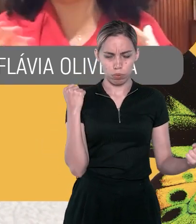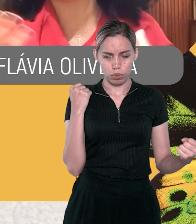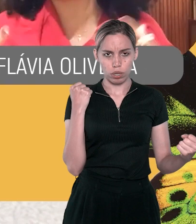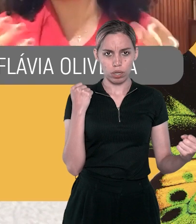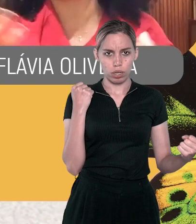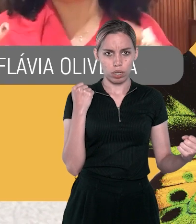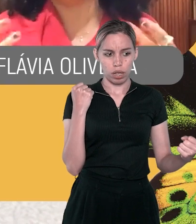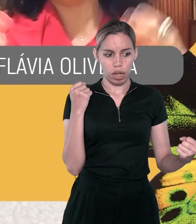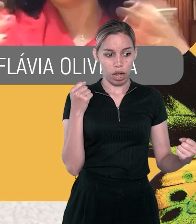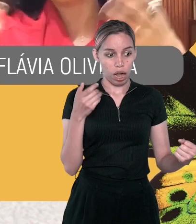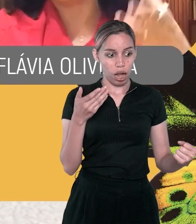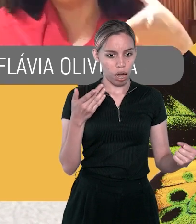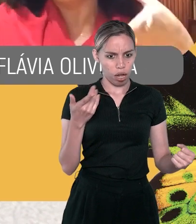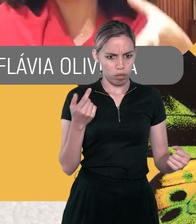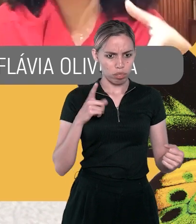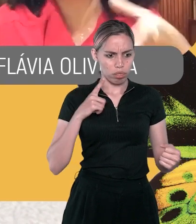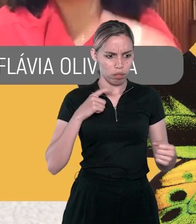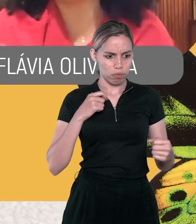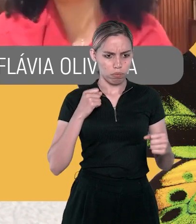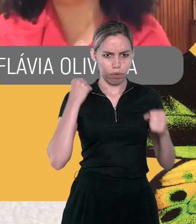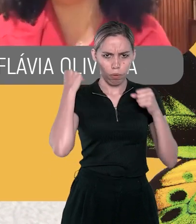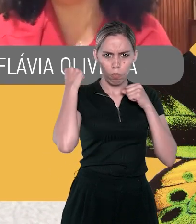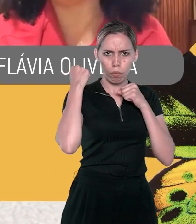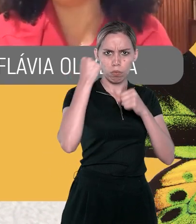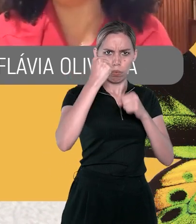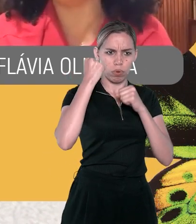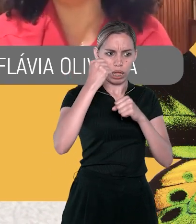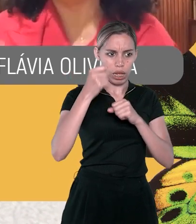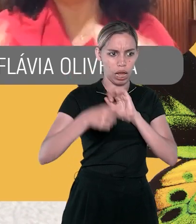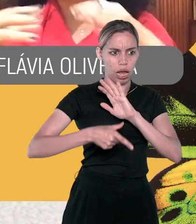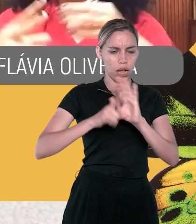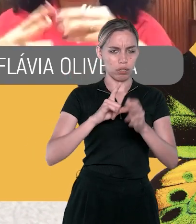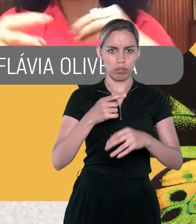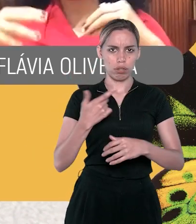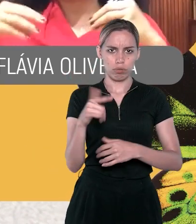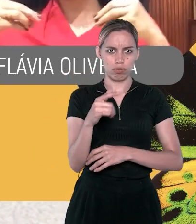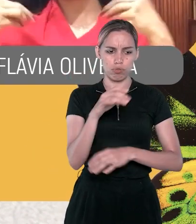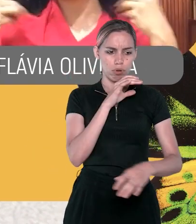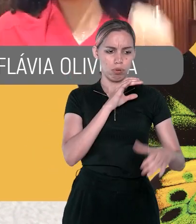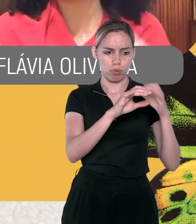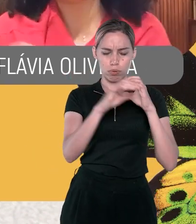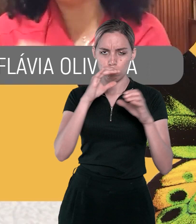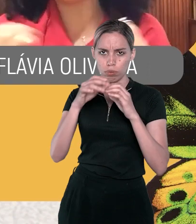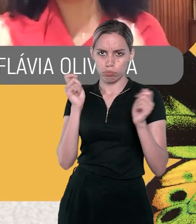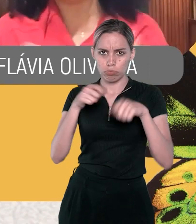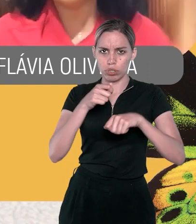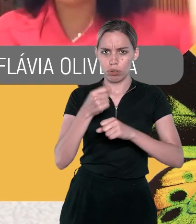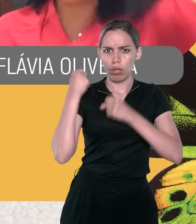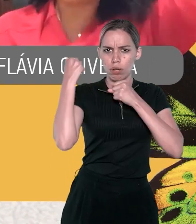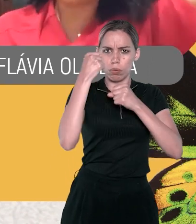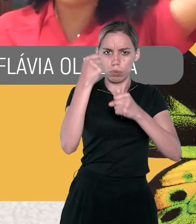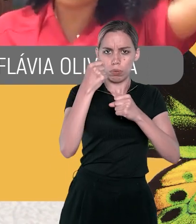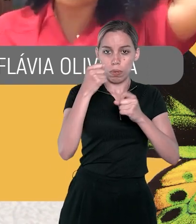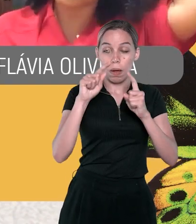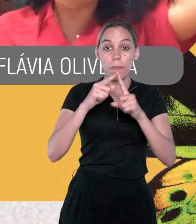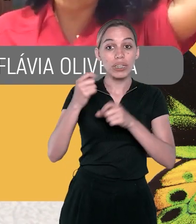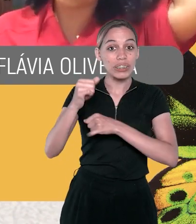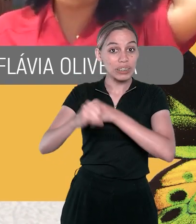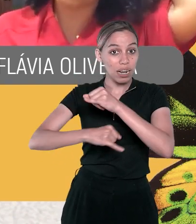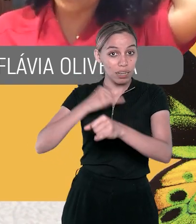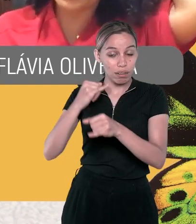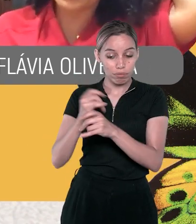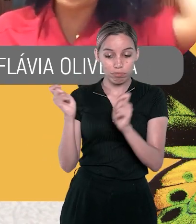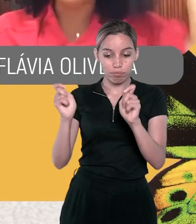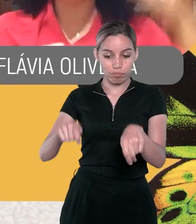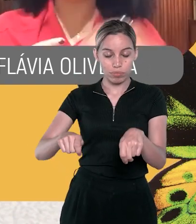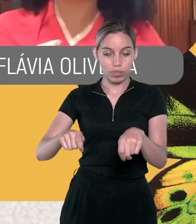né, comunicação, claro, assim, nos moldes do que a gente tem hoje. O que a internet, eu acho